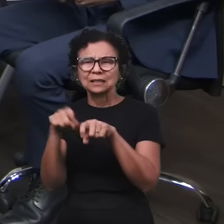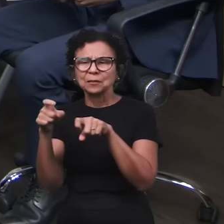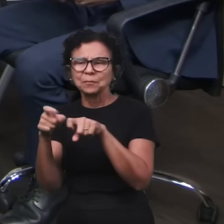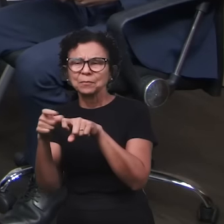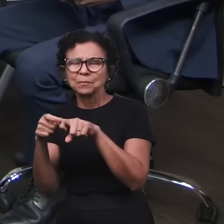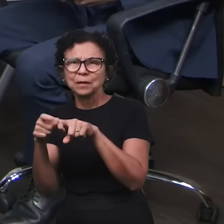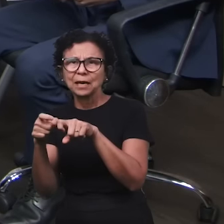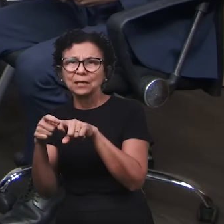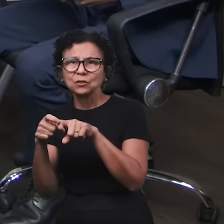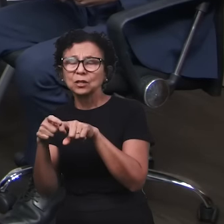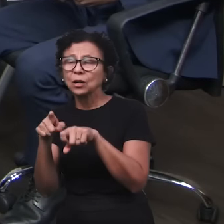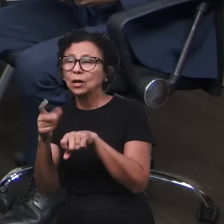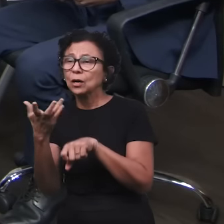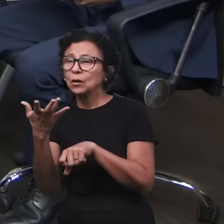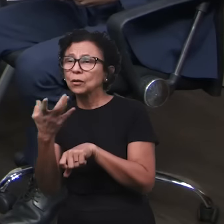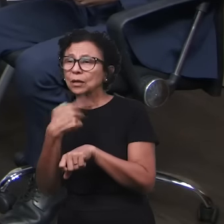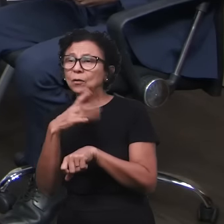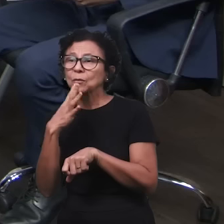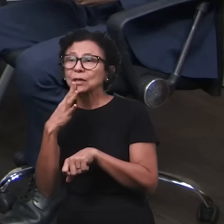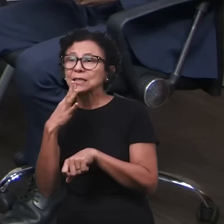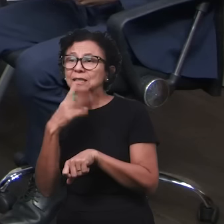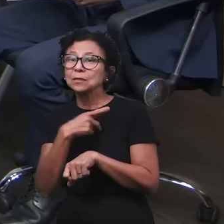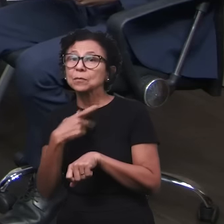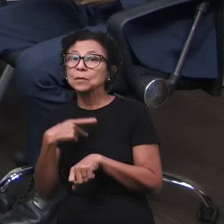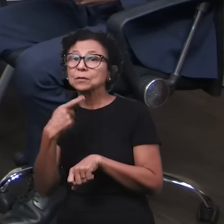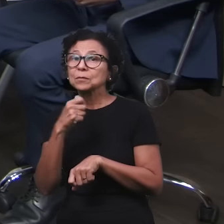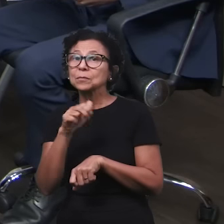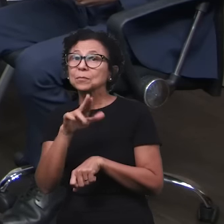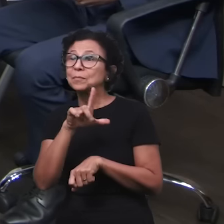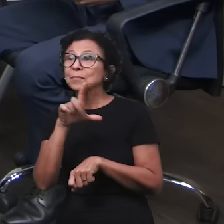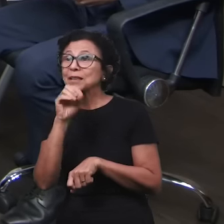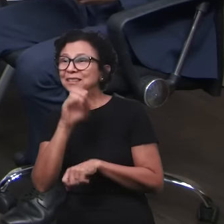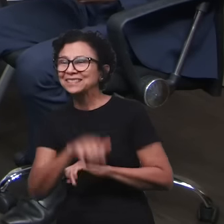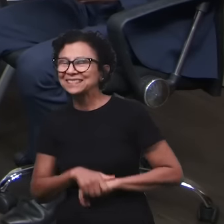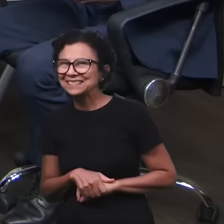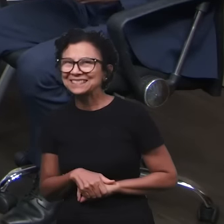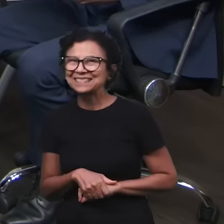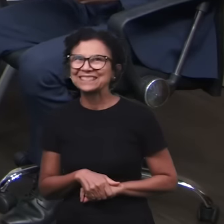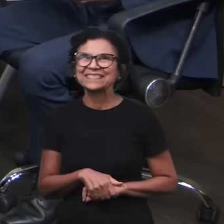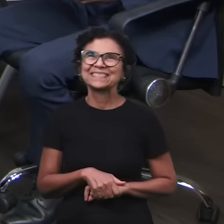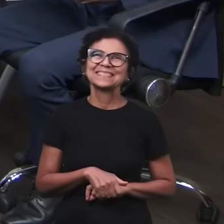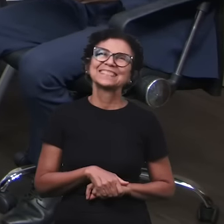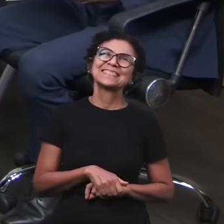lá na unidade médica e falar assim: eu quero conhecer o pastor Paulo Cosme.